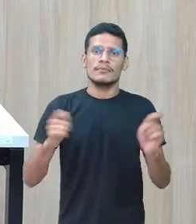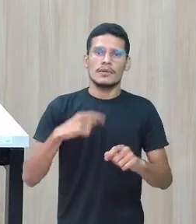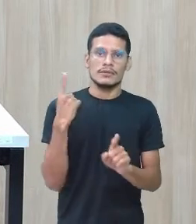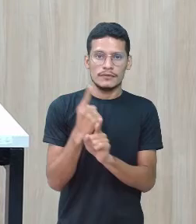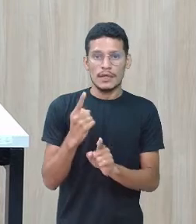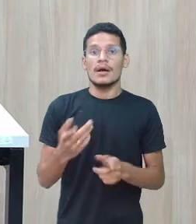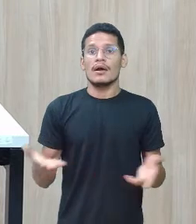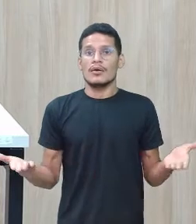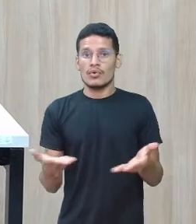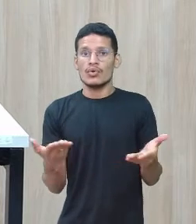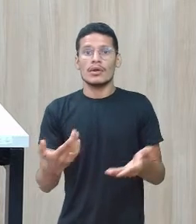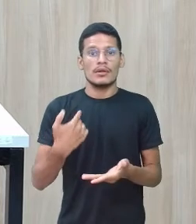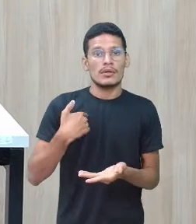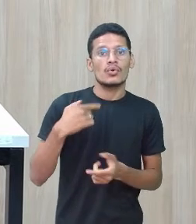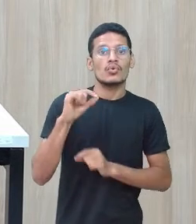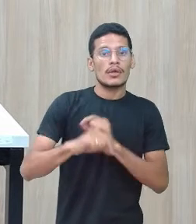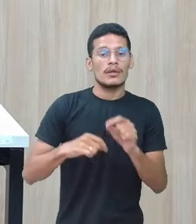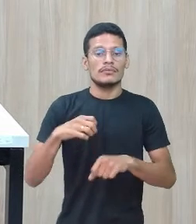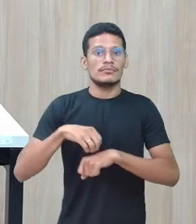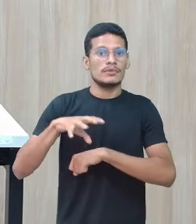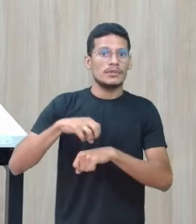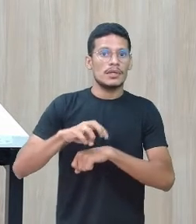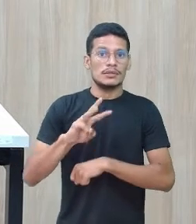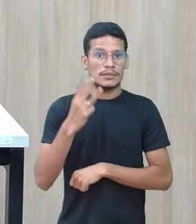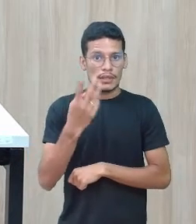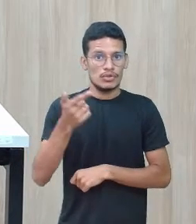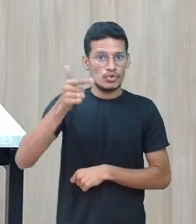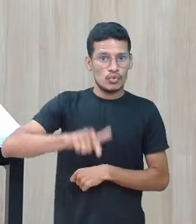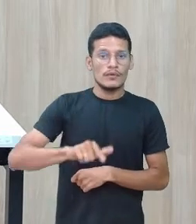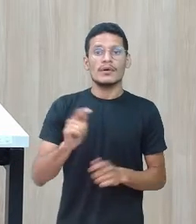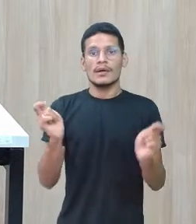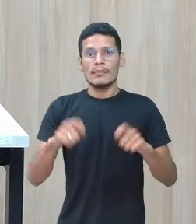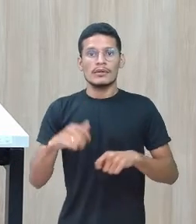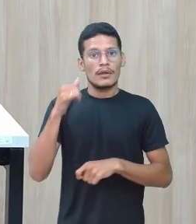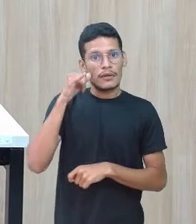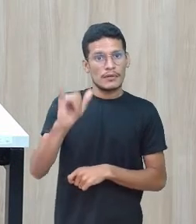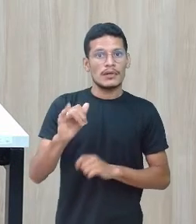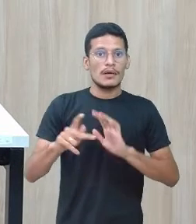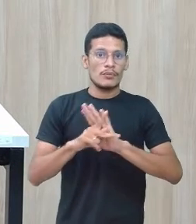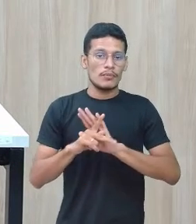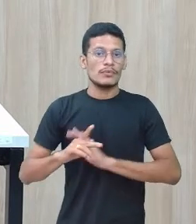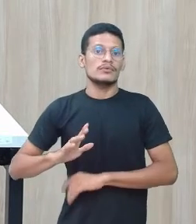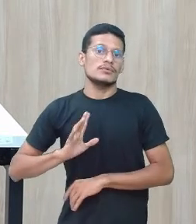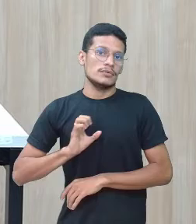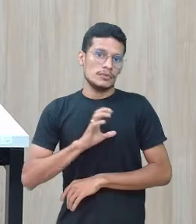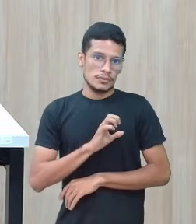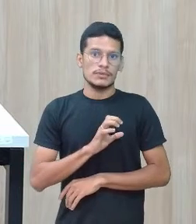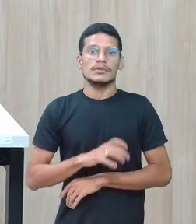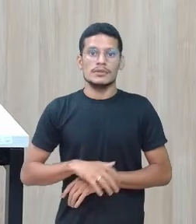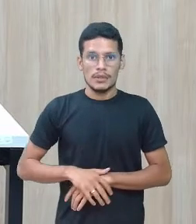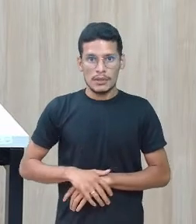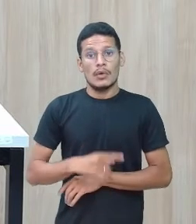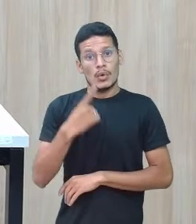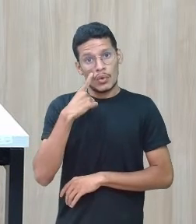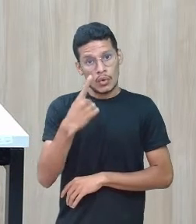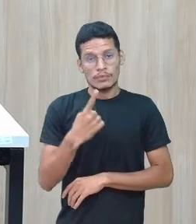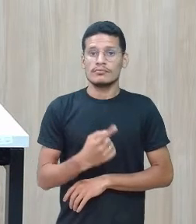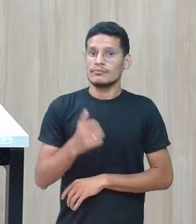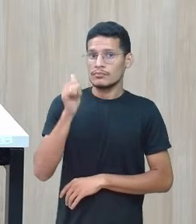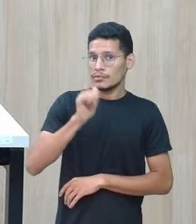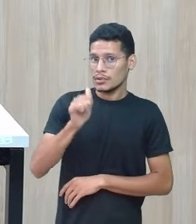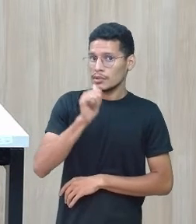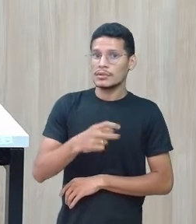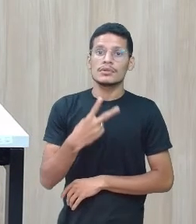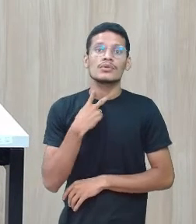hoje eu trago para vocês também mais 3 dicas que podem evitar também prevenir o câncer de mama. Então, a mulher